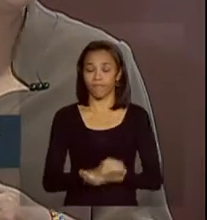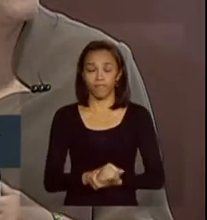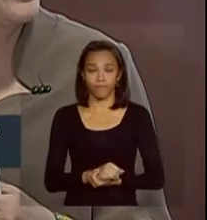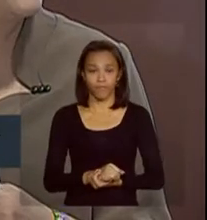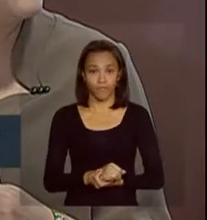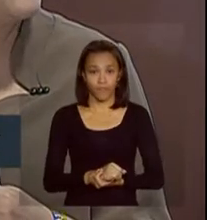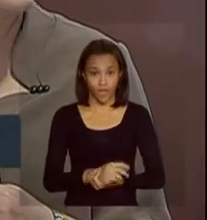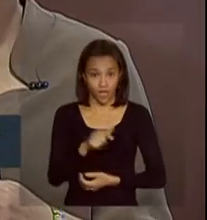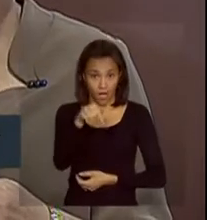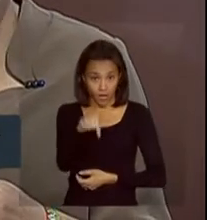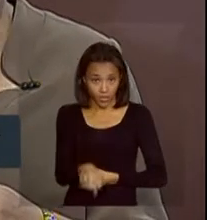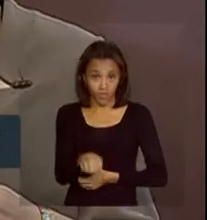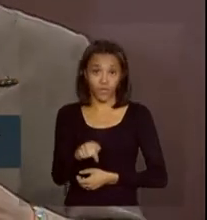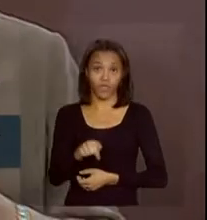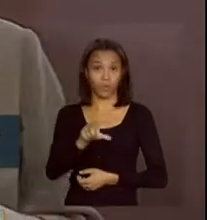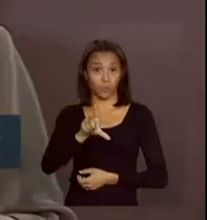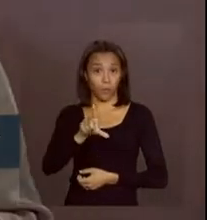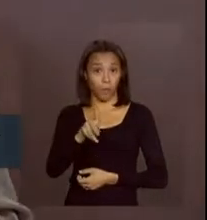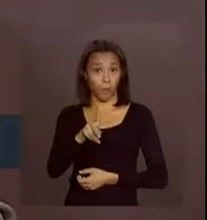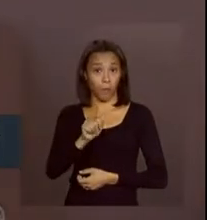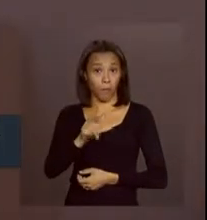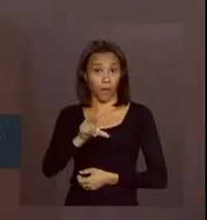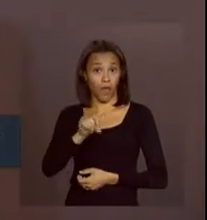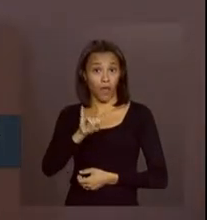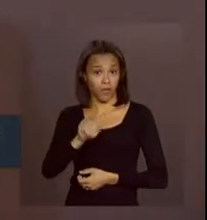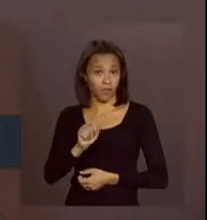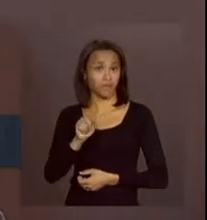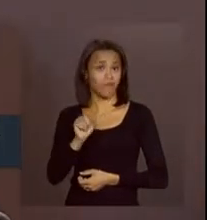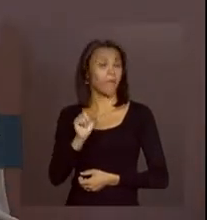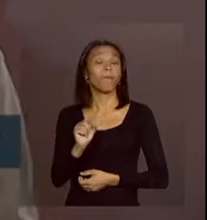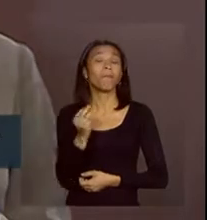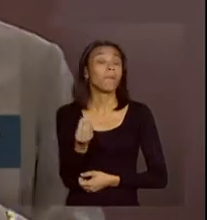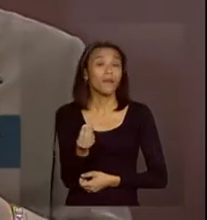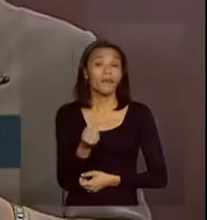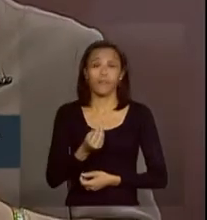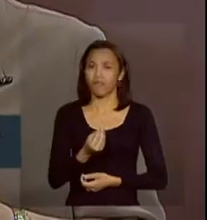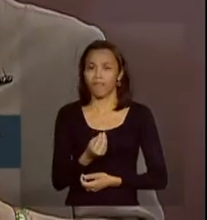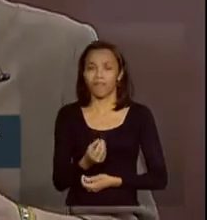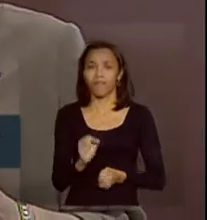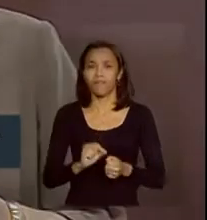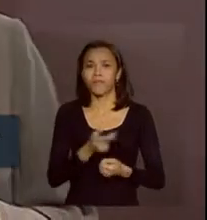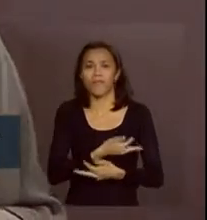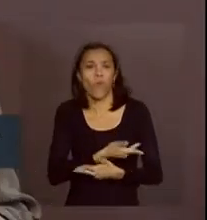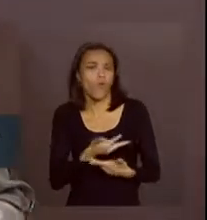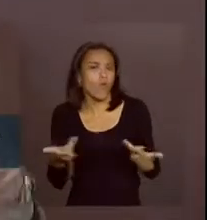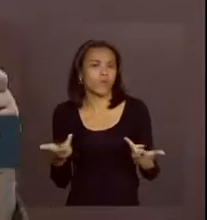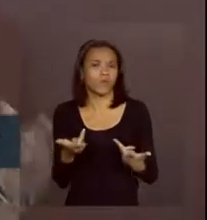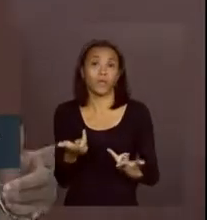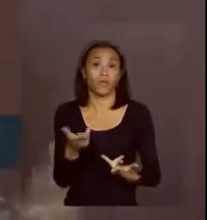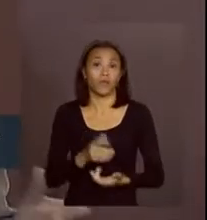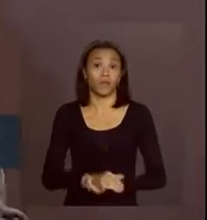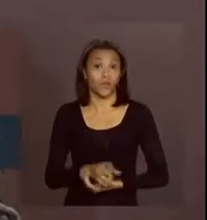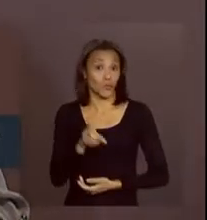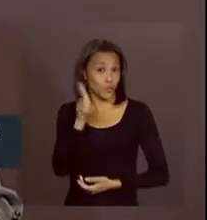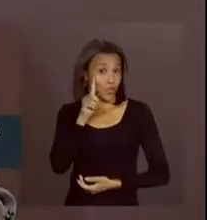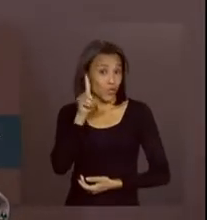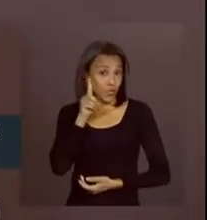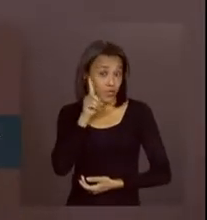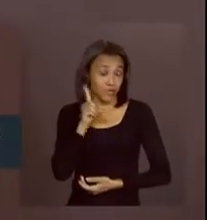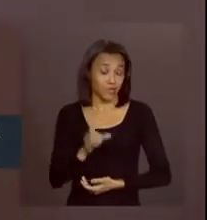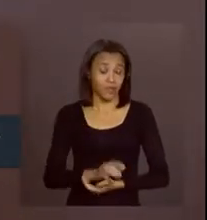de governo serve para várias coisas serve para gente passar os